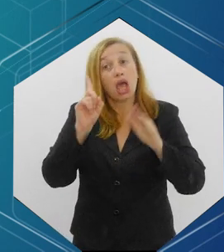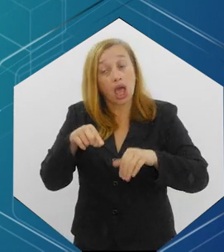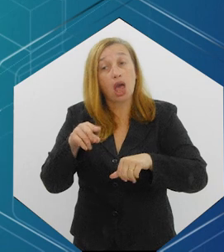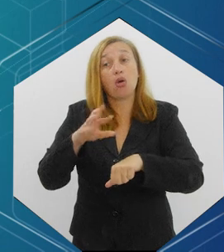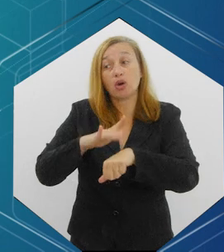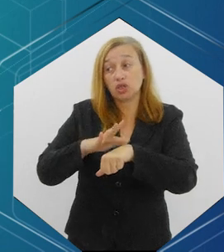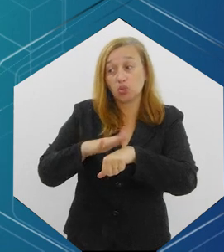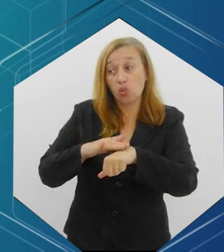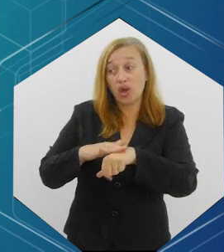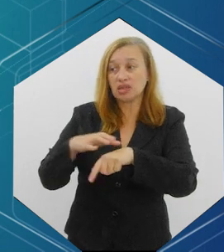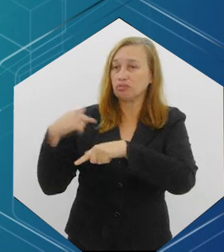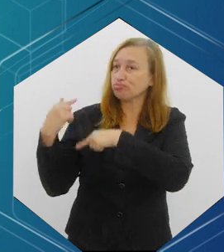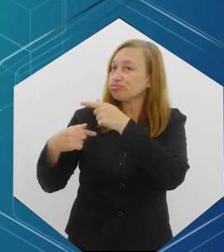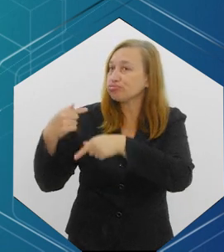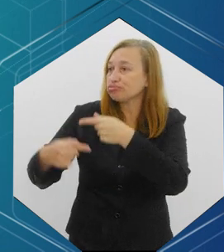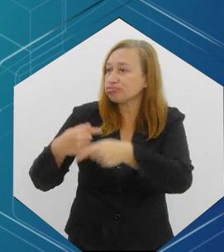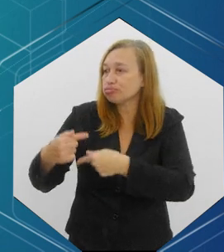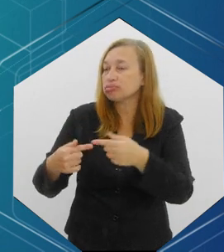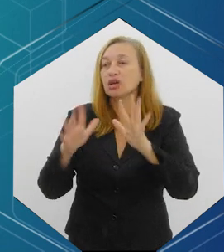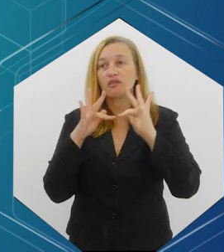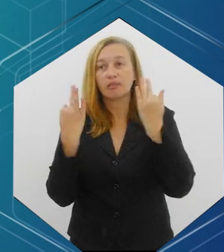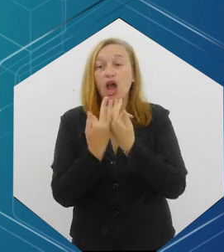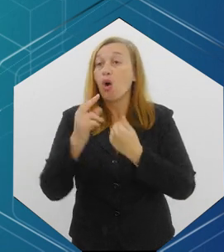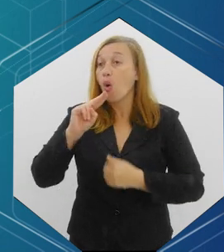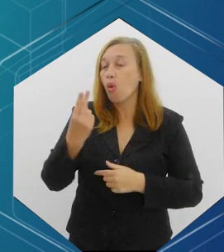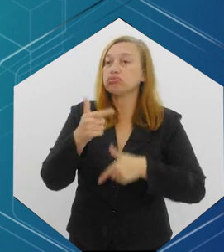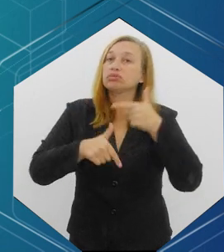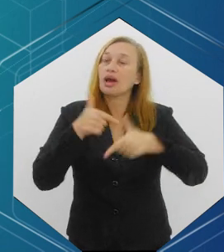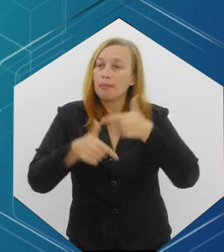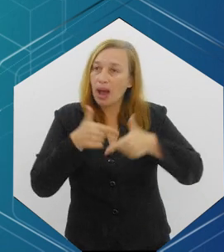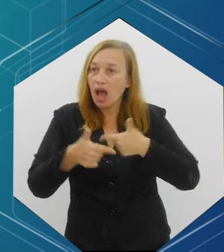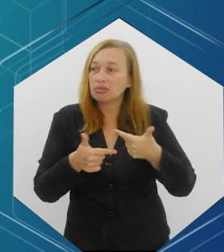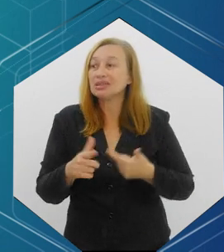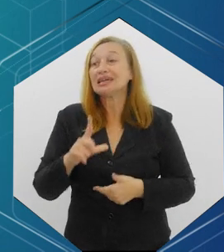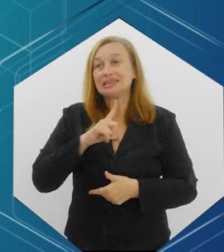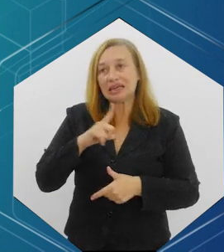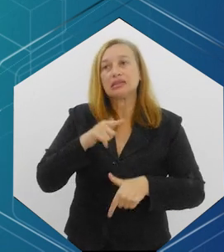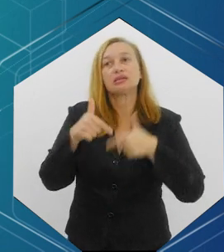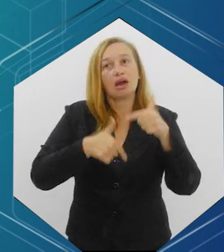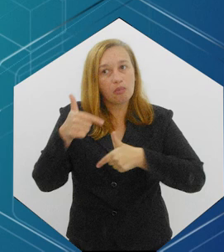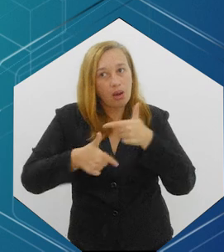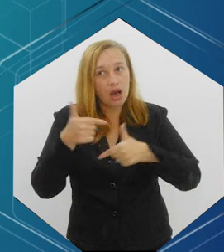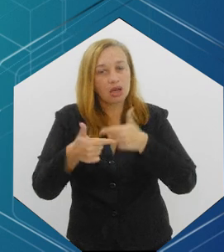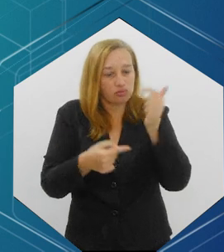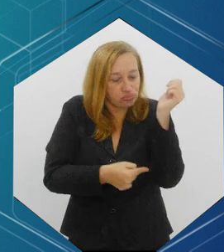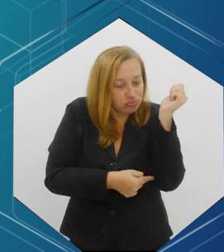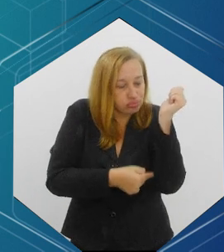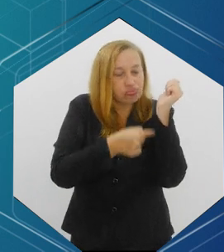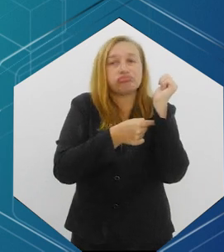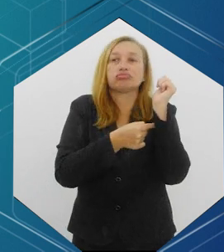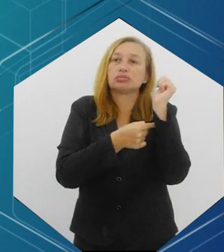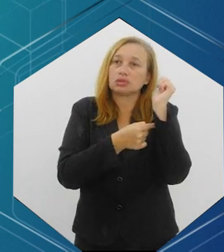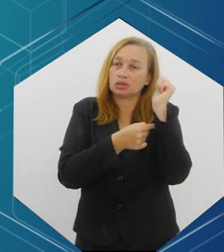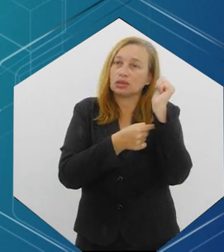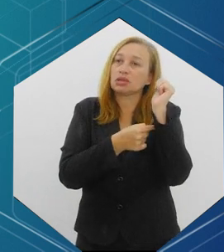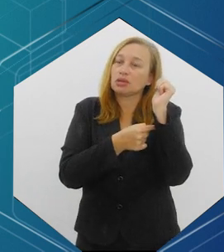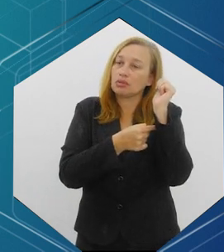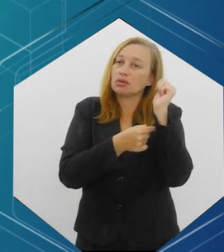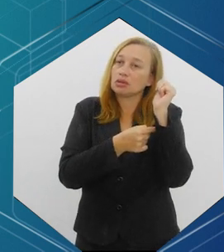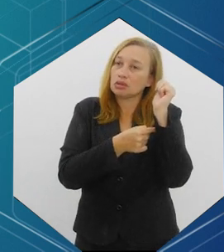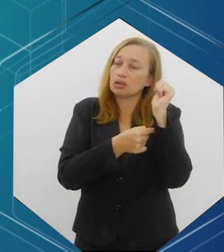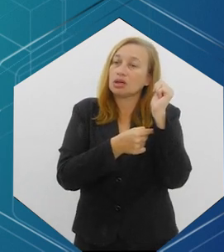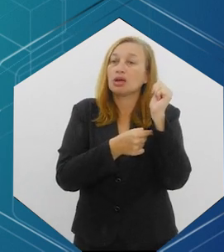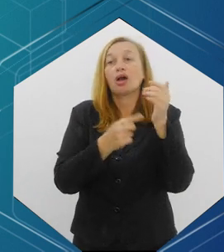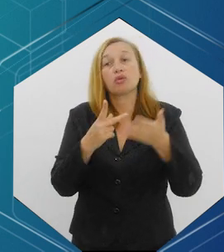uma doença que tem um viés familiar e tem um viés de trabalho. Existem trabalhos que favorecem a presença